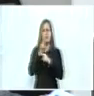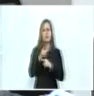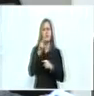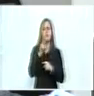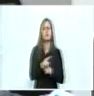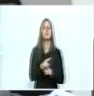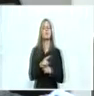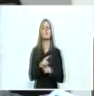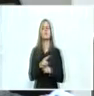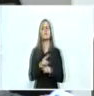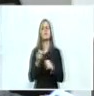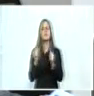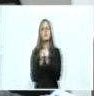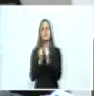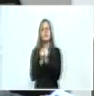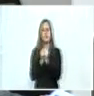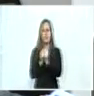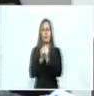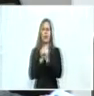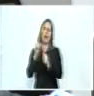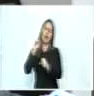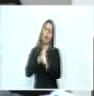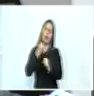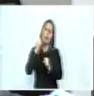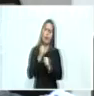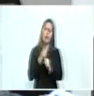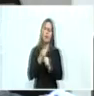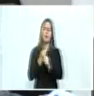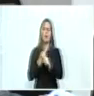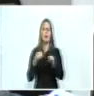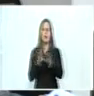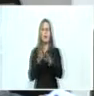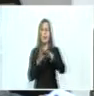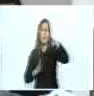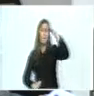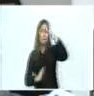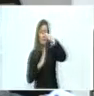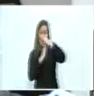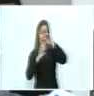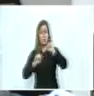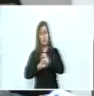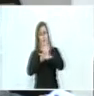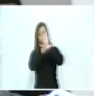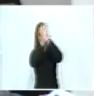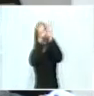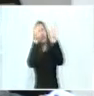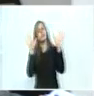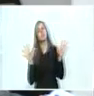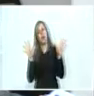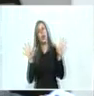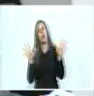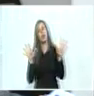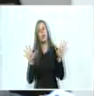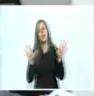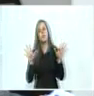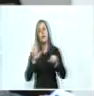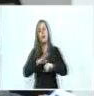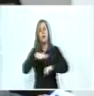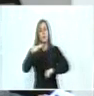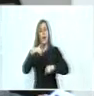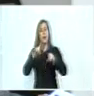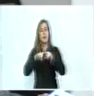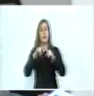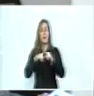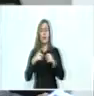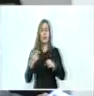e acompanhamento da obra, visando com isto máxima transparência e, mais ainda, buscando